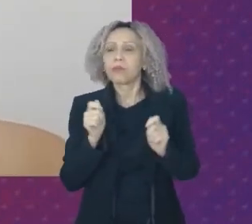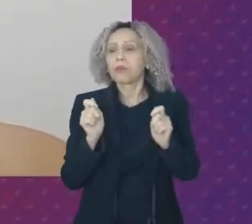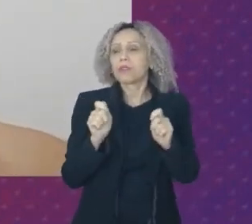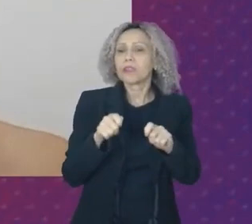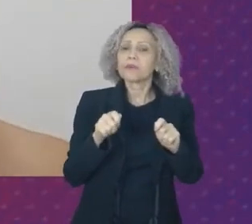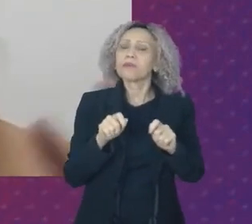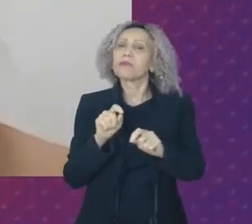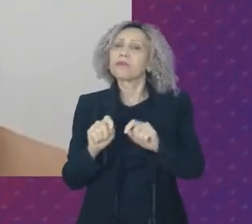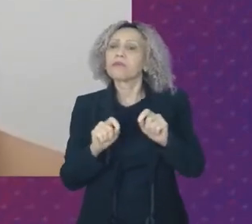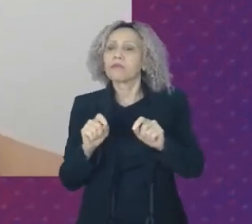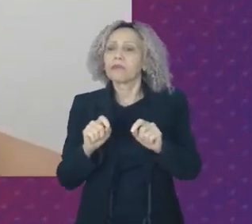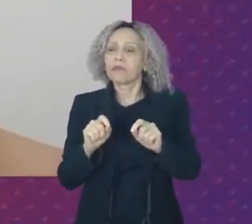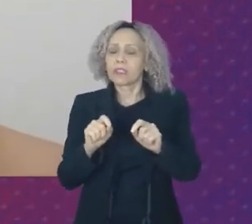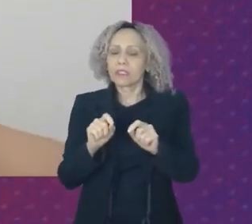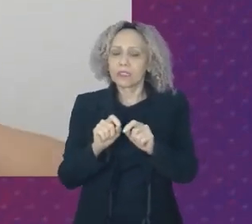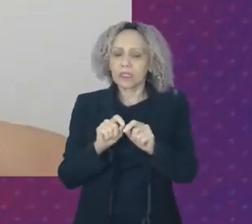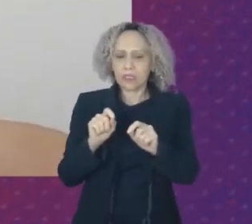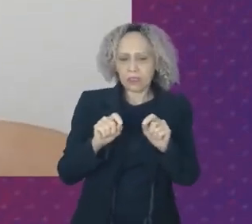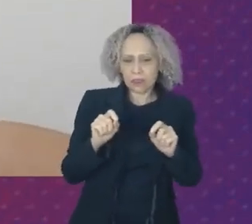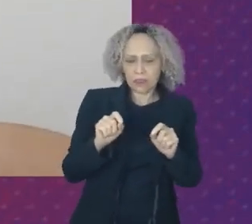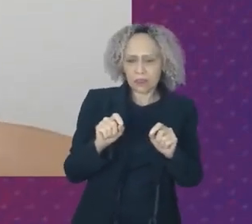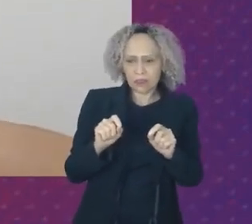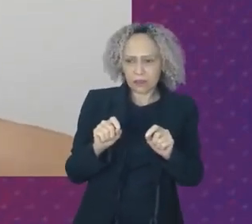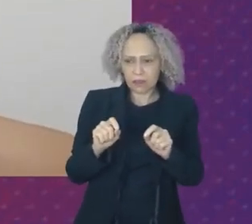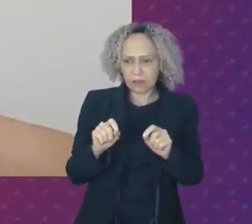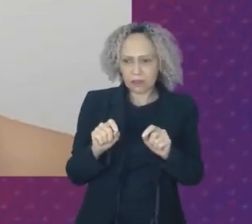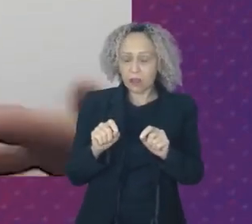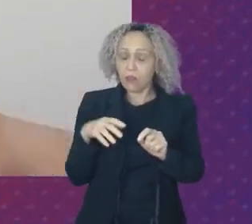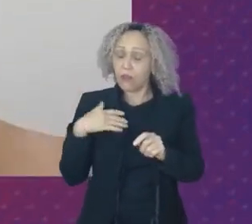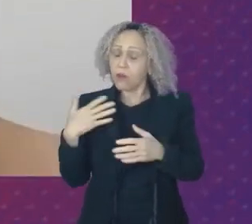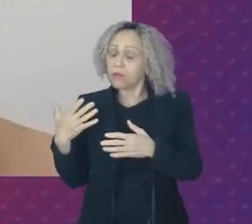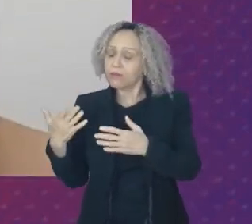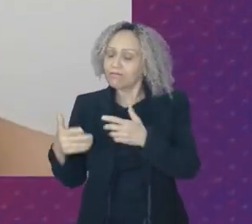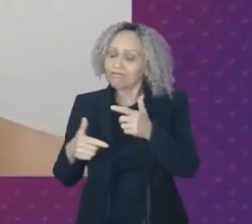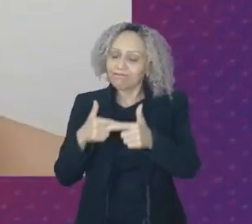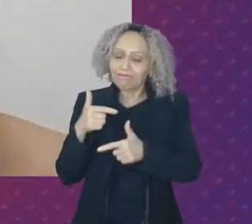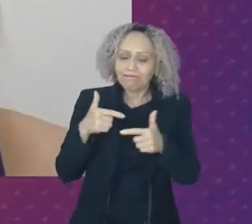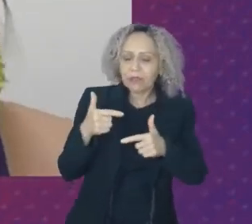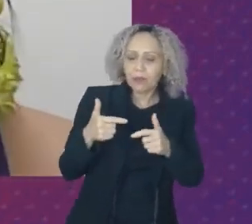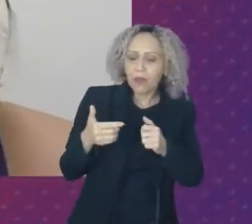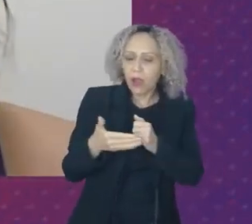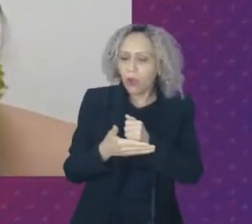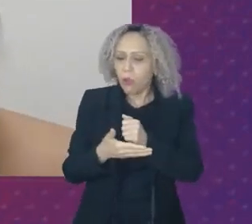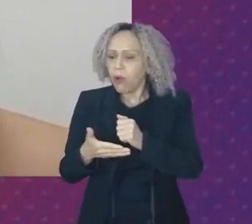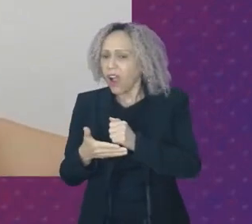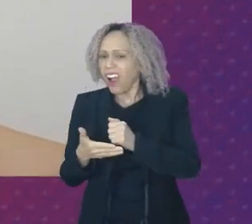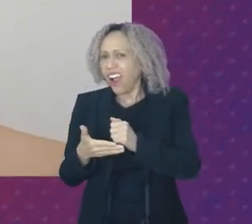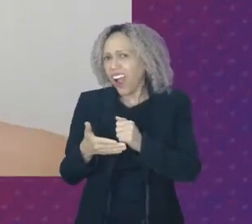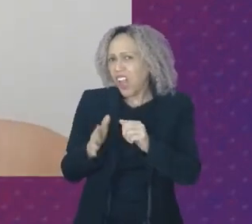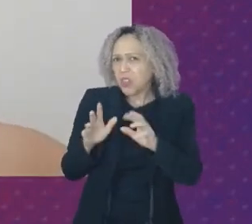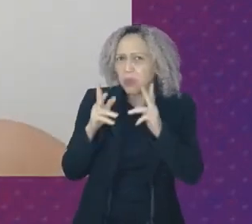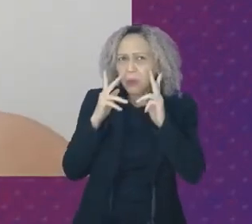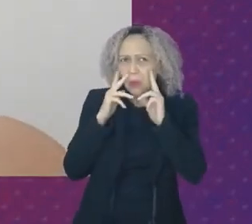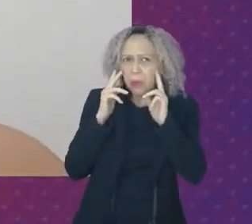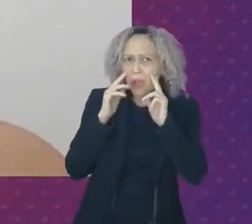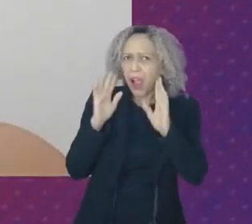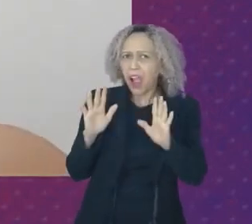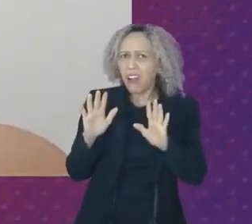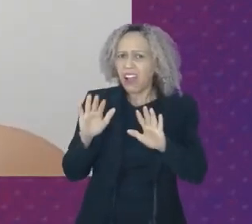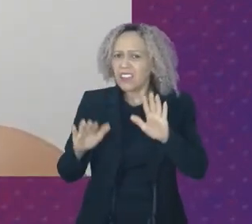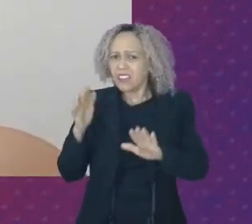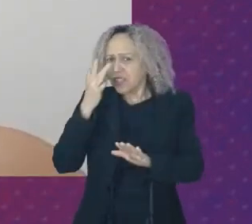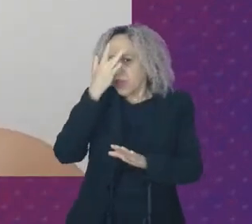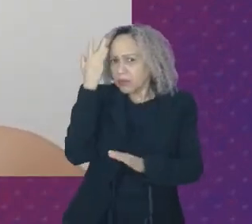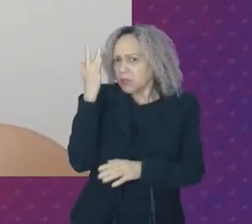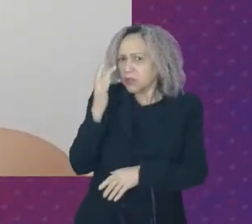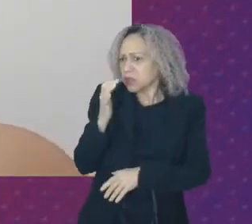coisas factíveis, acessíveis, vamos fazer o básico. Às vezes as pessoas não se encantam muito. Então,